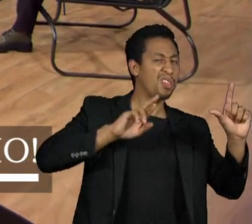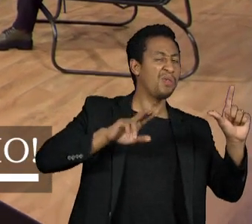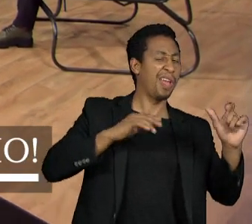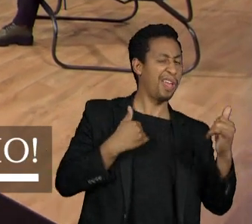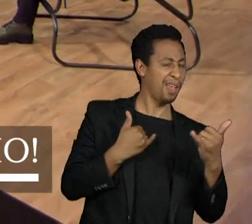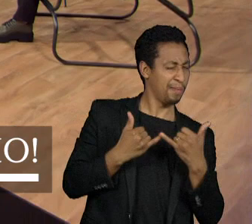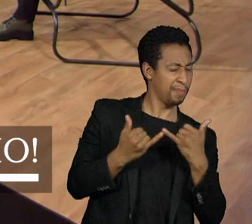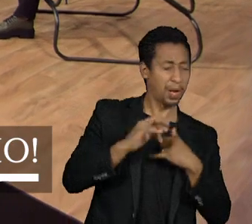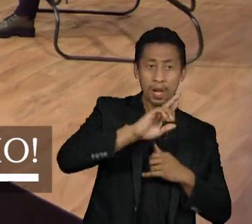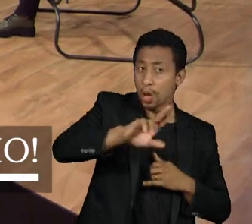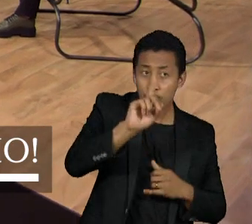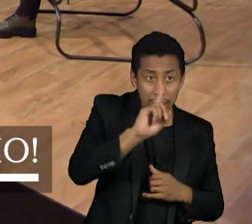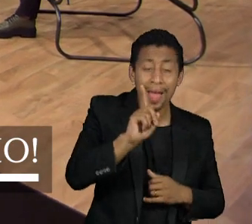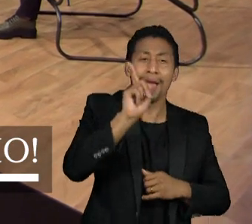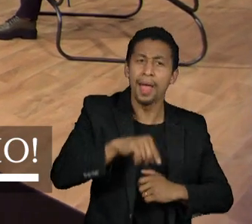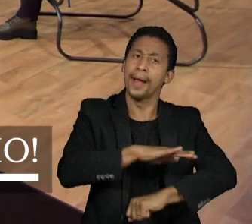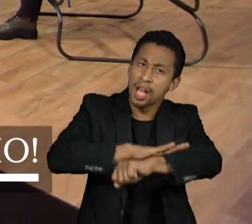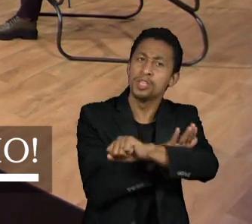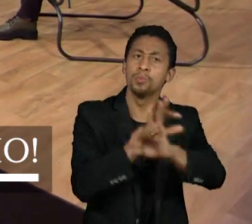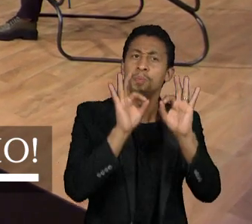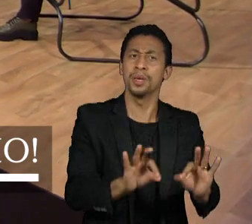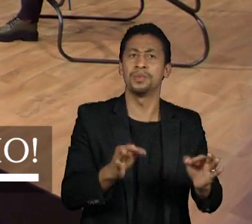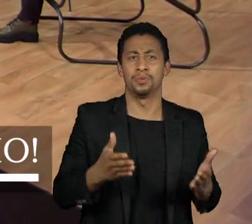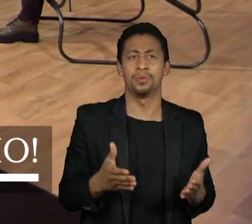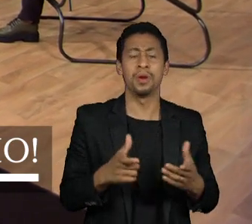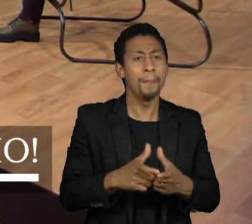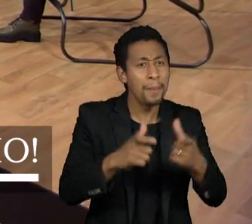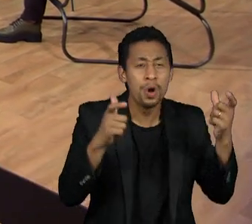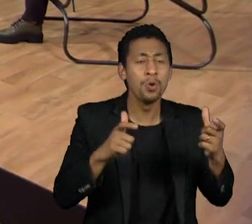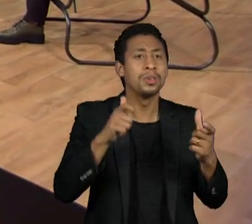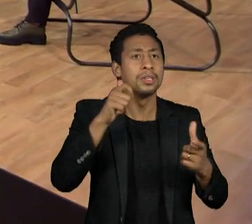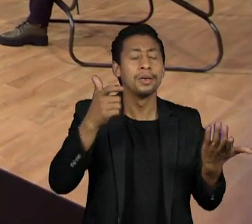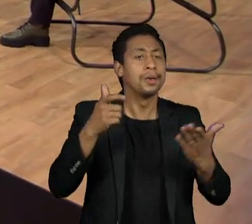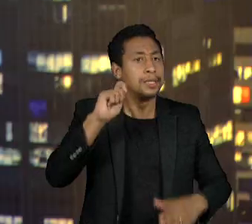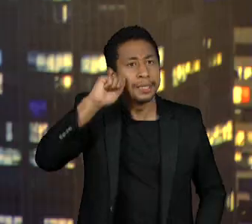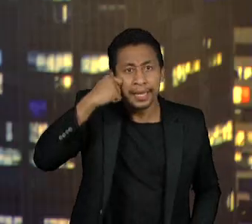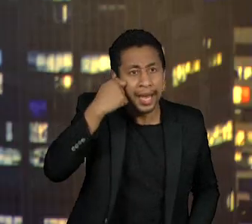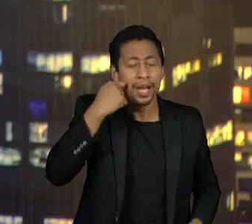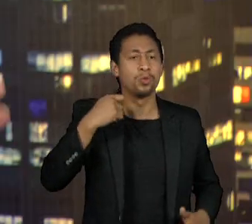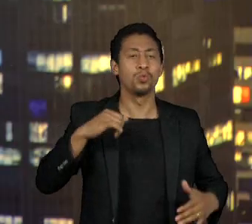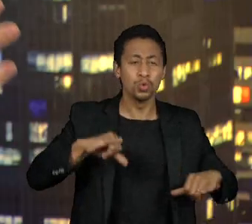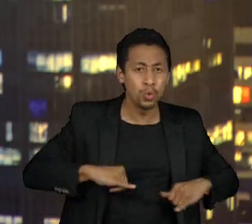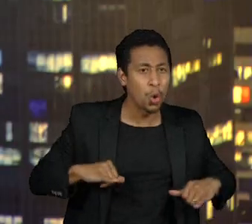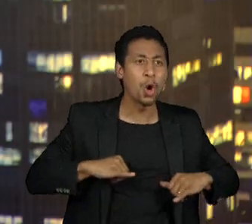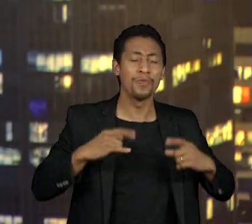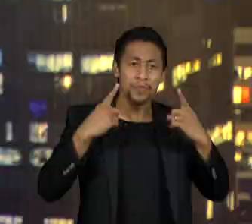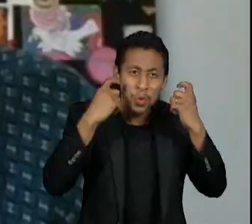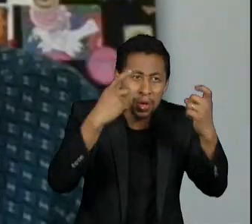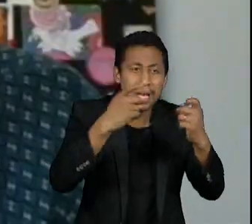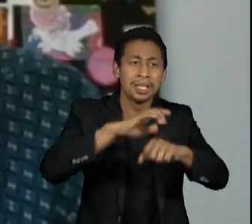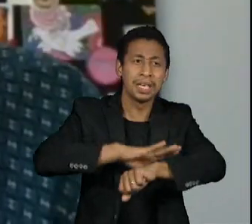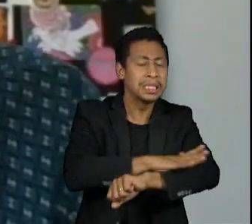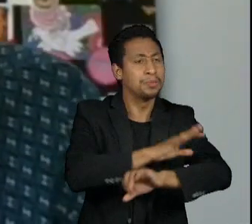os jovens sejam a maioria da população pobre, que sofram mais violência, não é coincidência, é racismo.